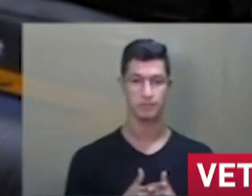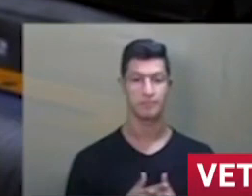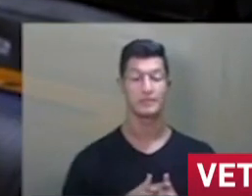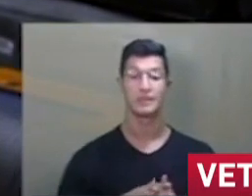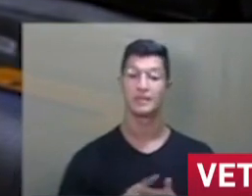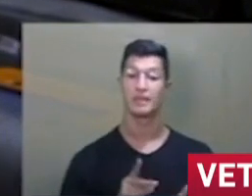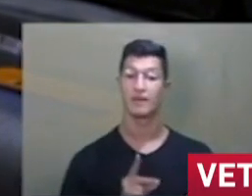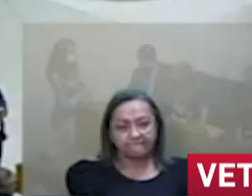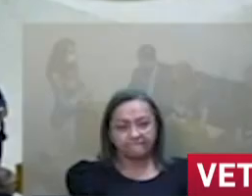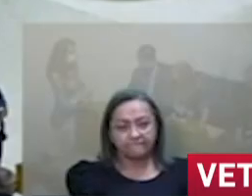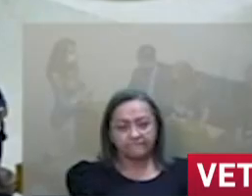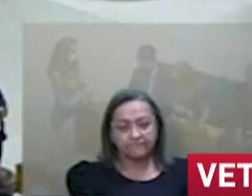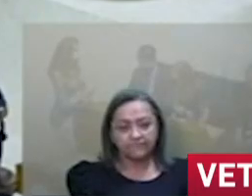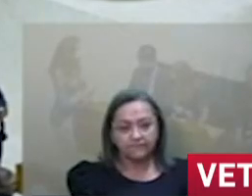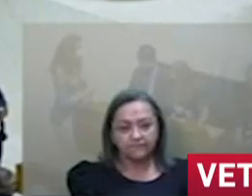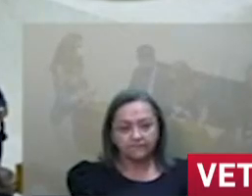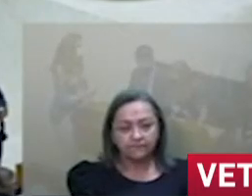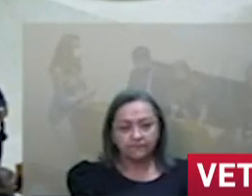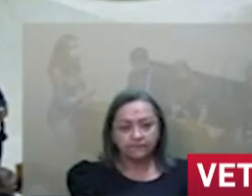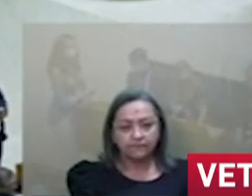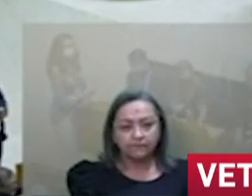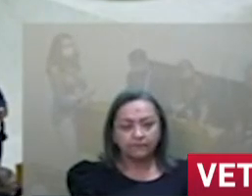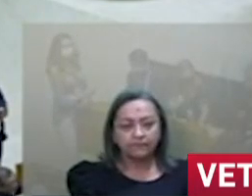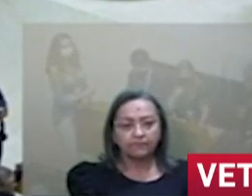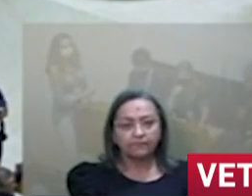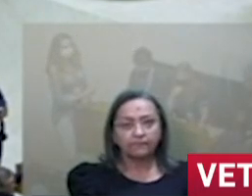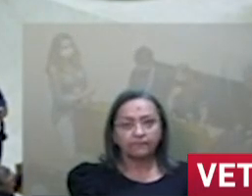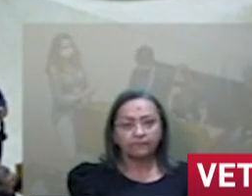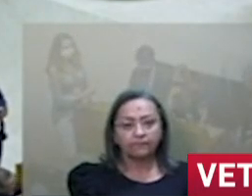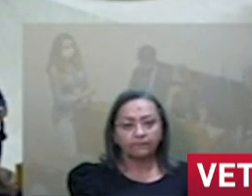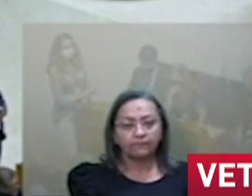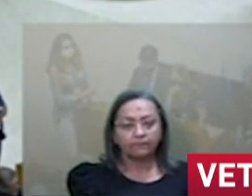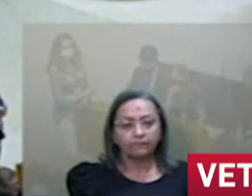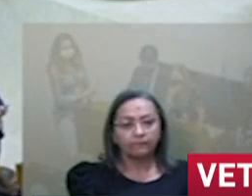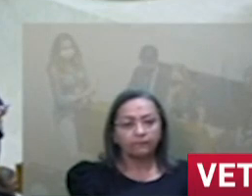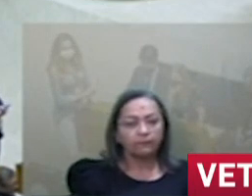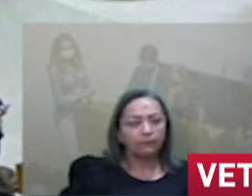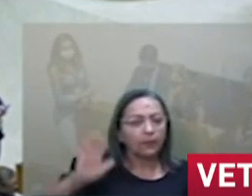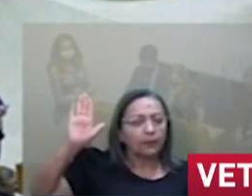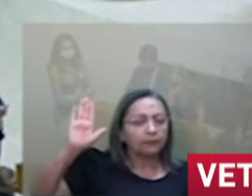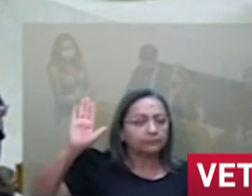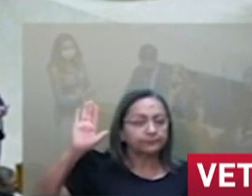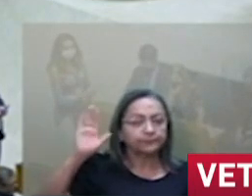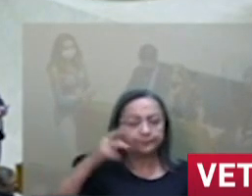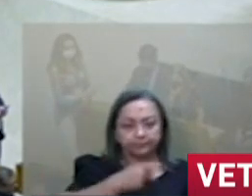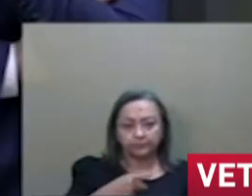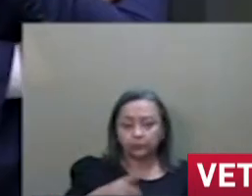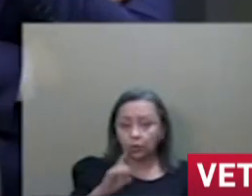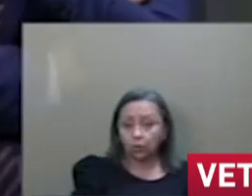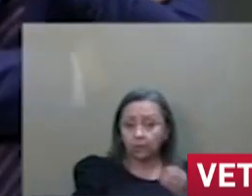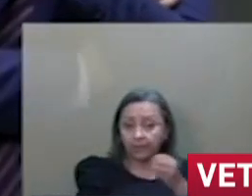Ministério da Economia. Na sessão desta quinta-feira, os parlamentares precisavam analisar 20 vetos